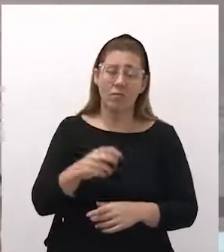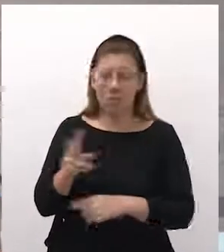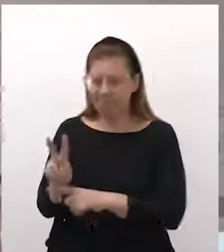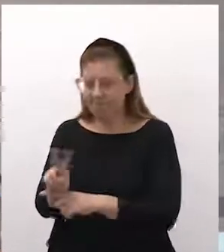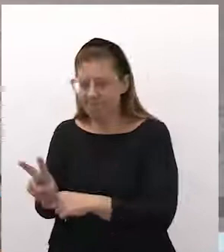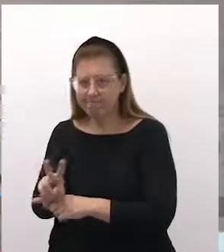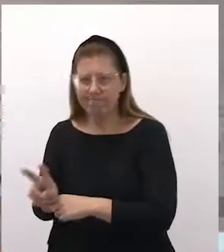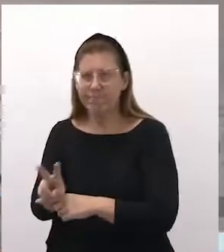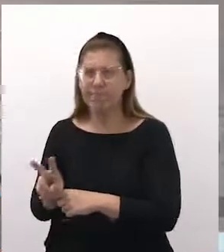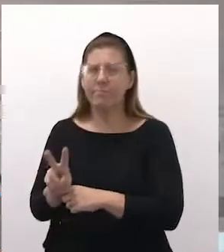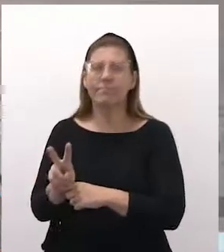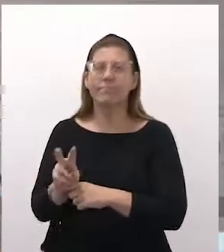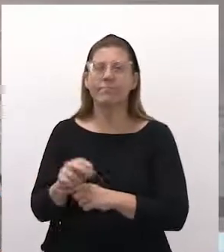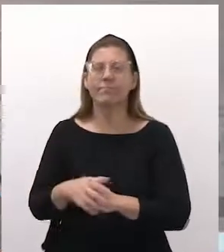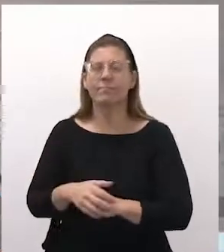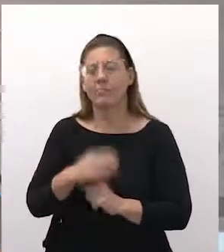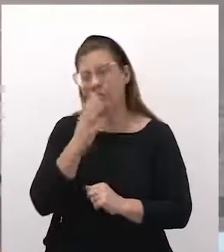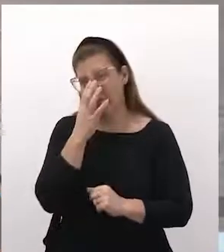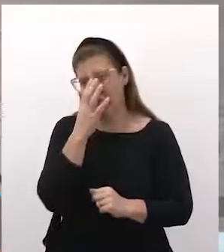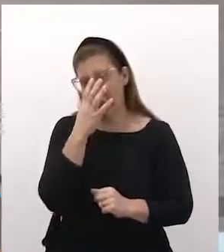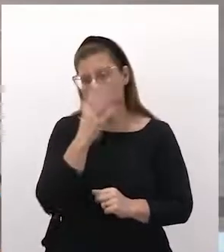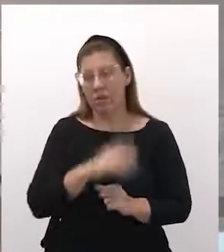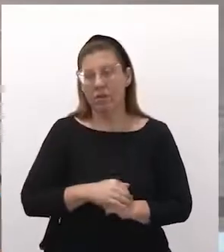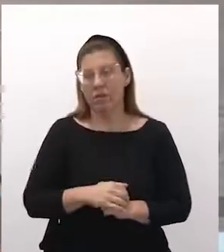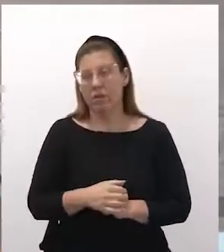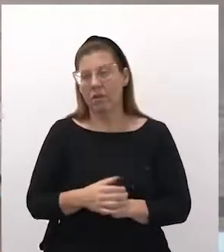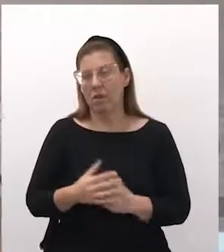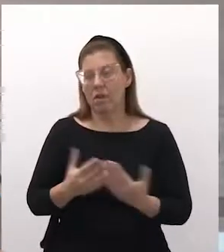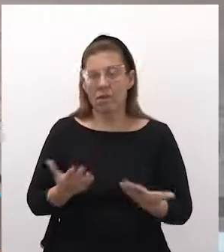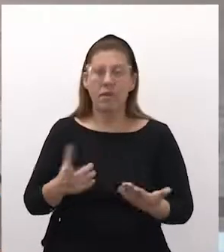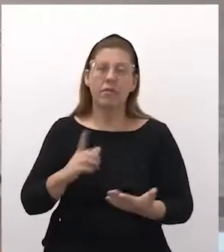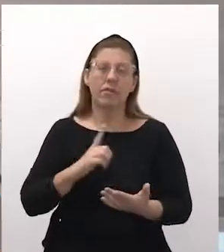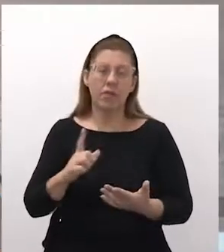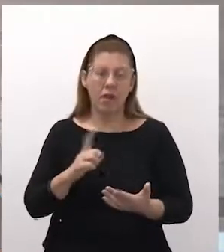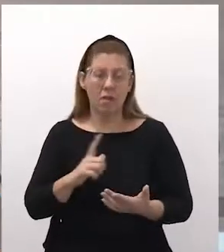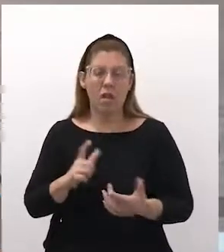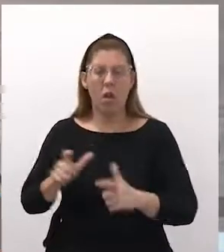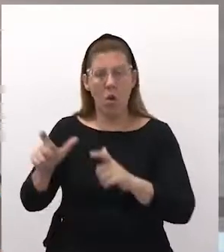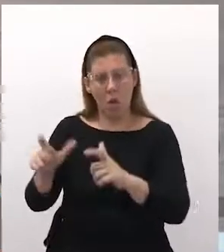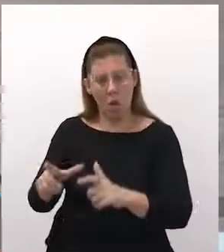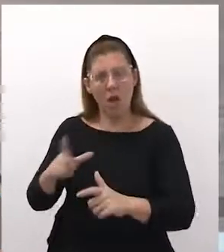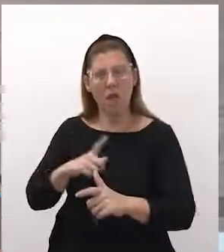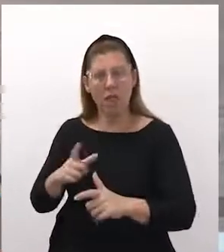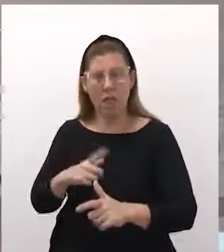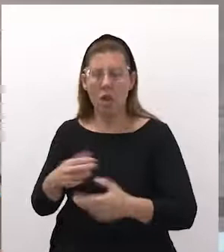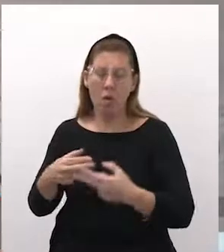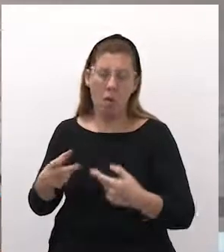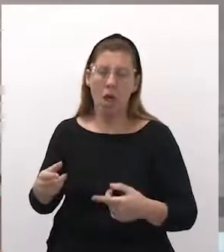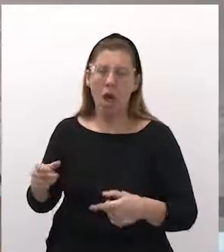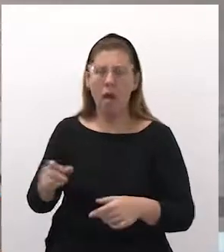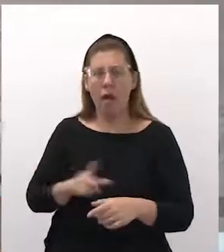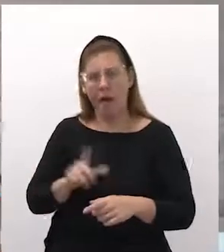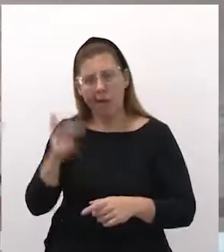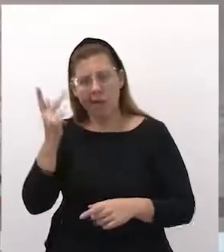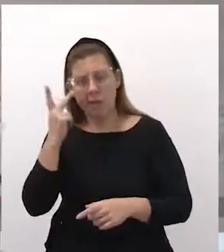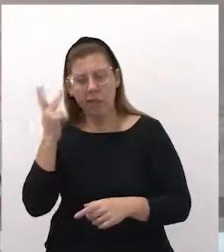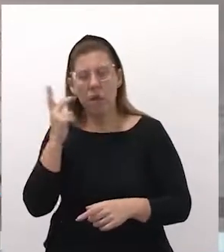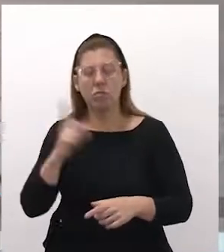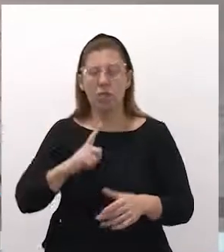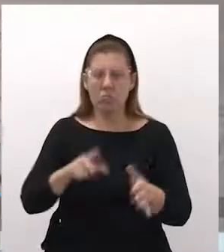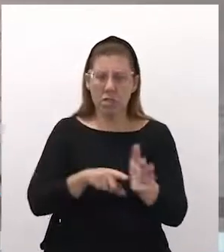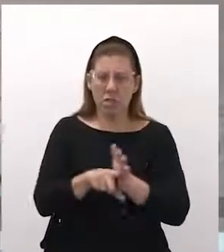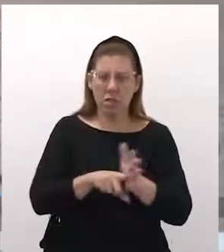fiscalização. E em latifúndios, inclusive, tem casos aí mesmo em São Paulo, tem um